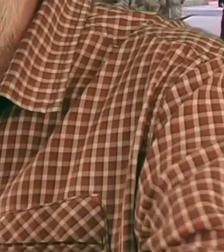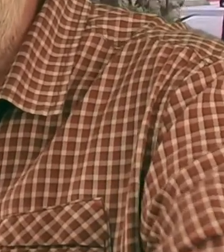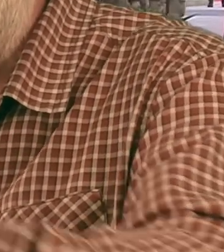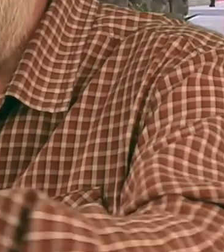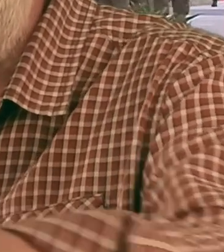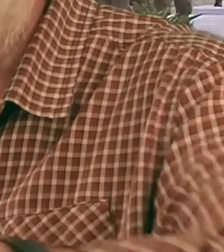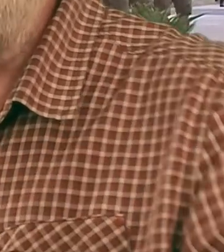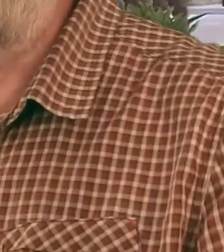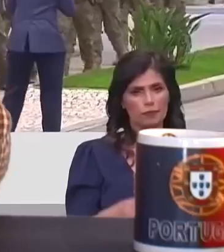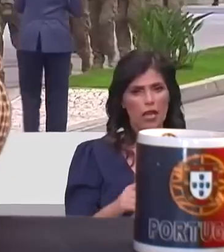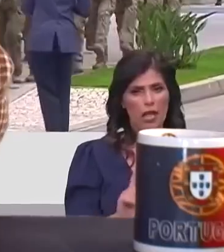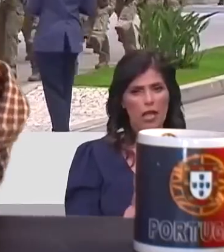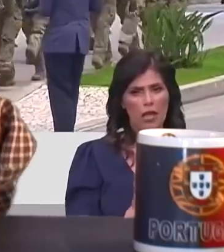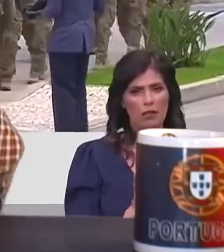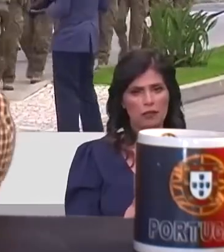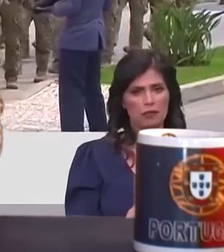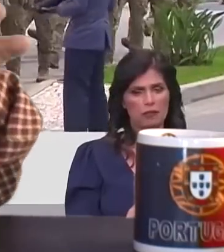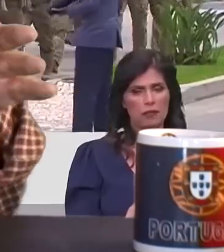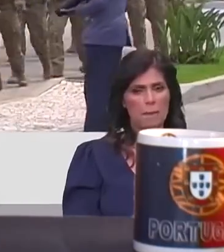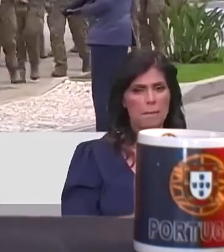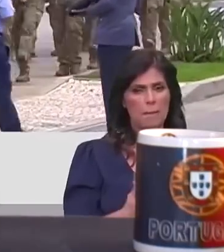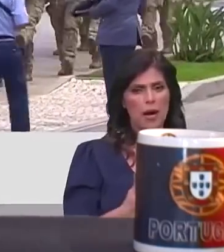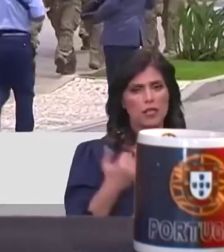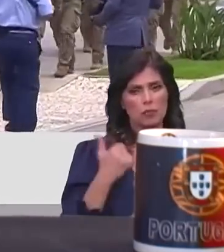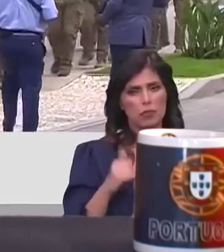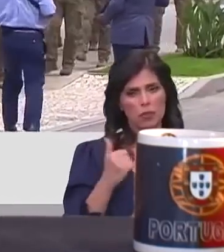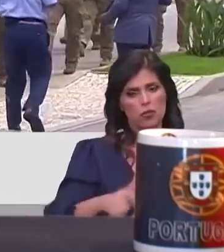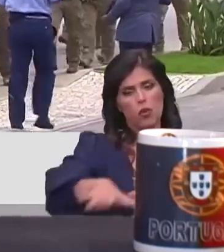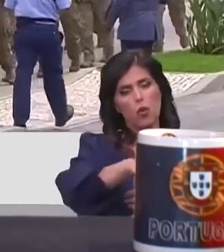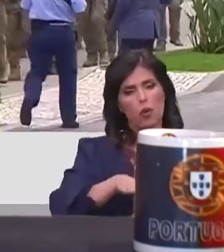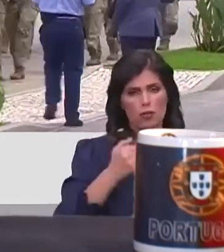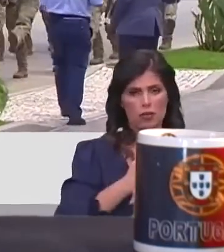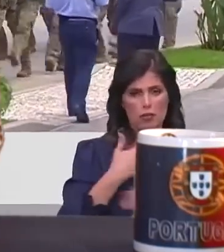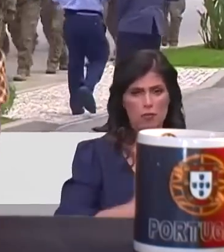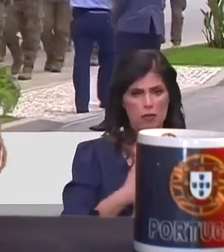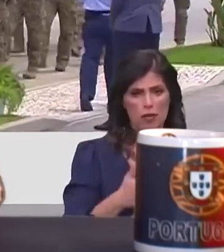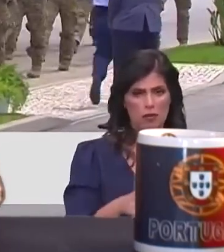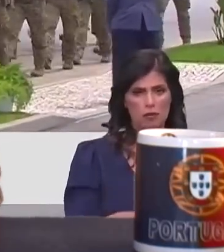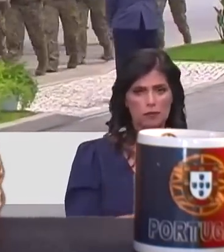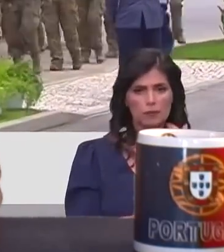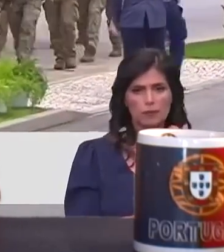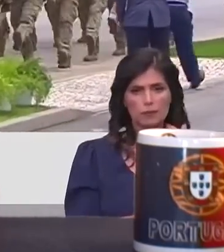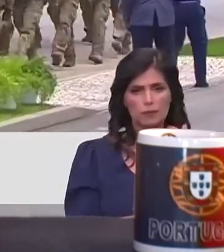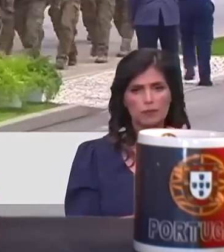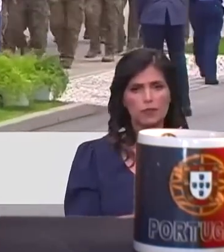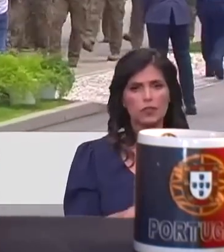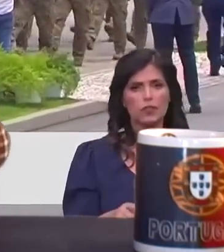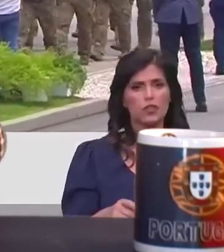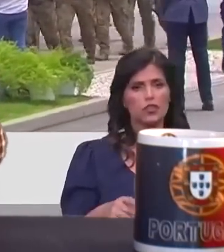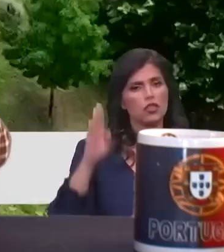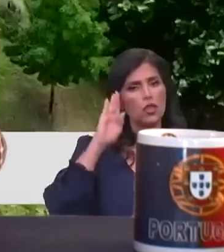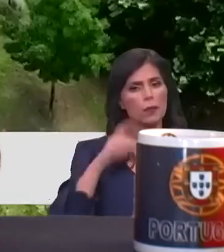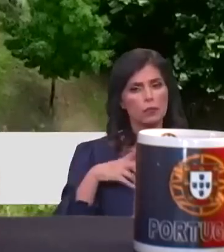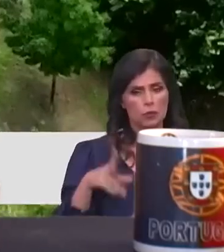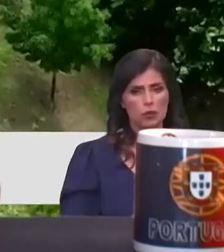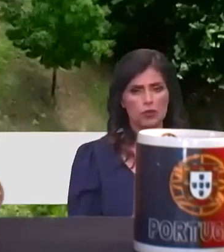zero é difícil fazer é o que ele faz por menos que ele faça o povo continua a oral e a bater palmas o discurso do idoso que é